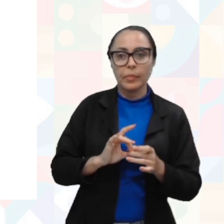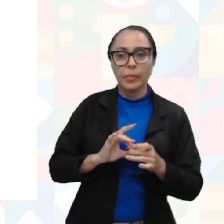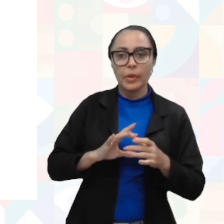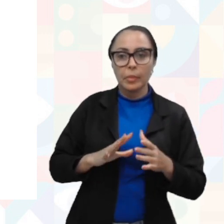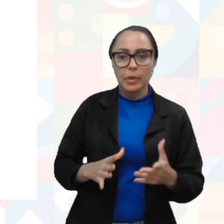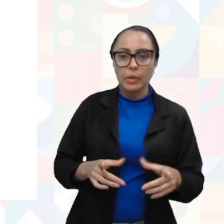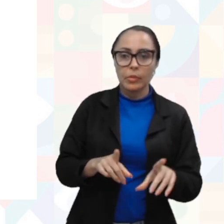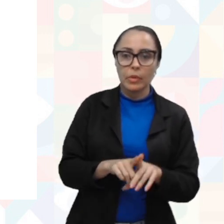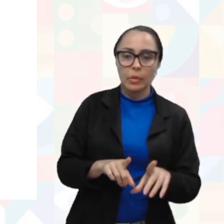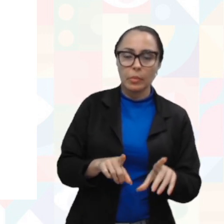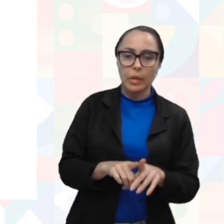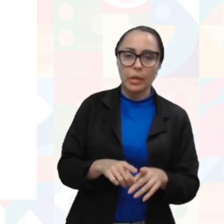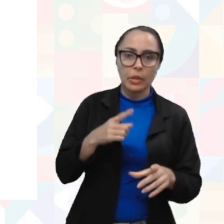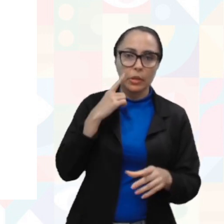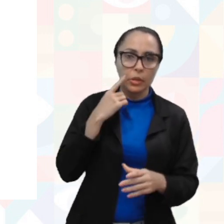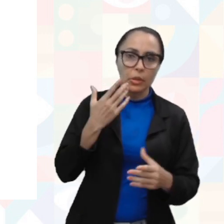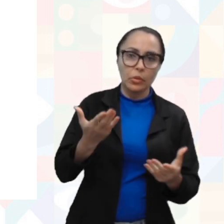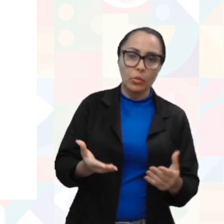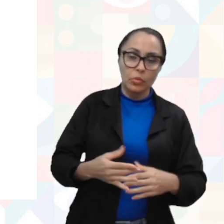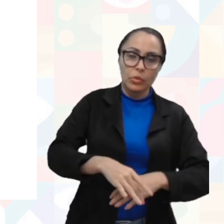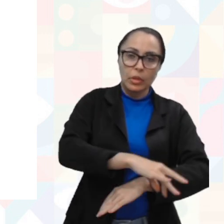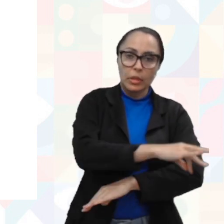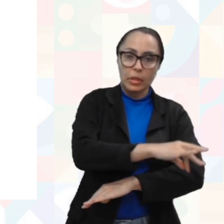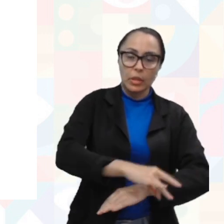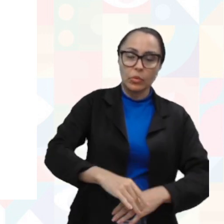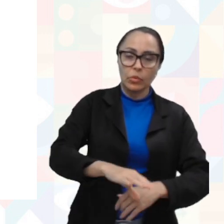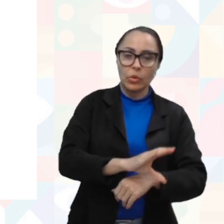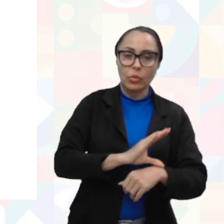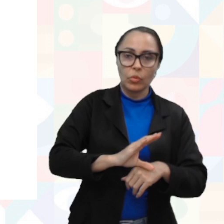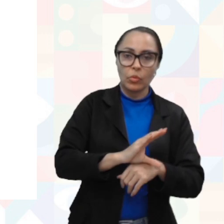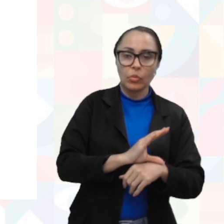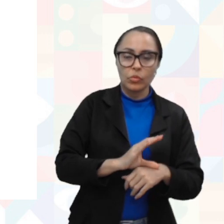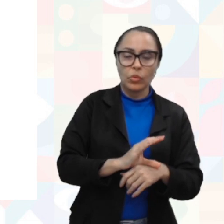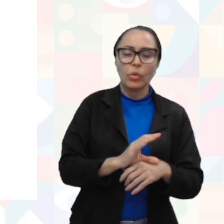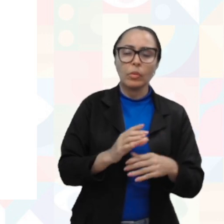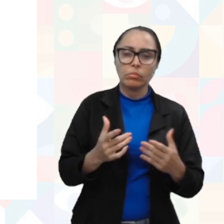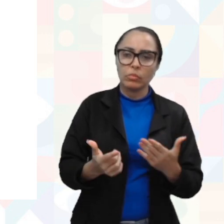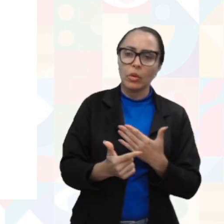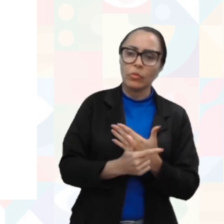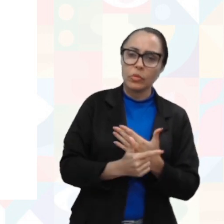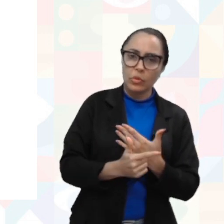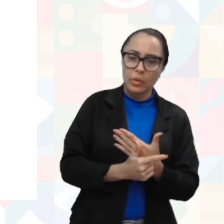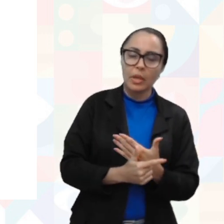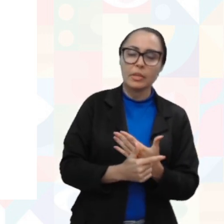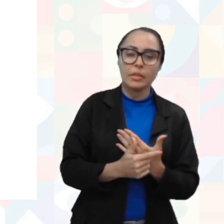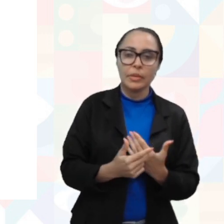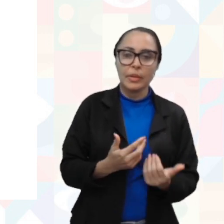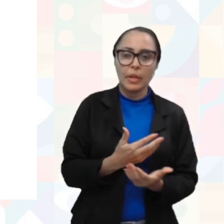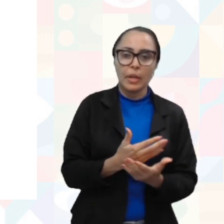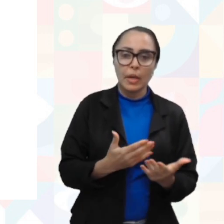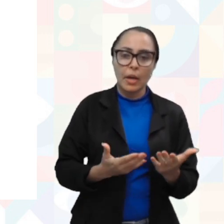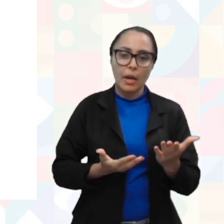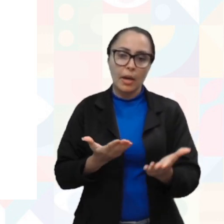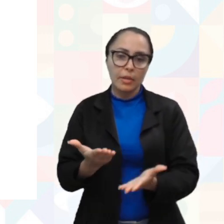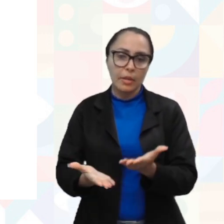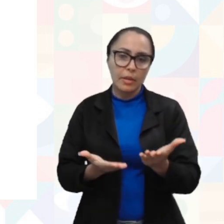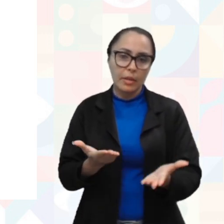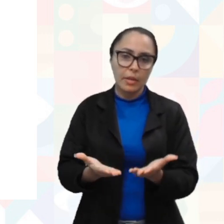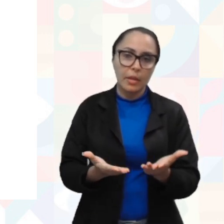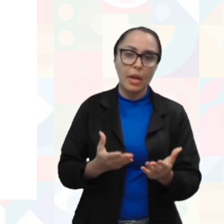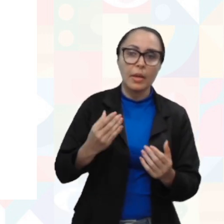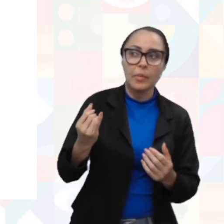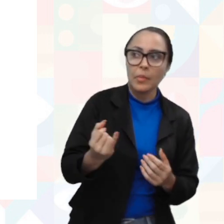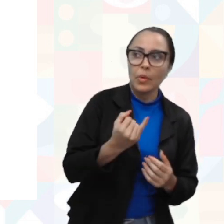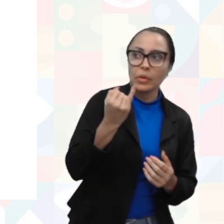cursos de arquitetura que surgiram lá também funcionassem de forma a atender essas necessidades